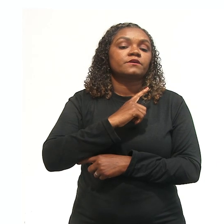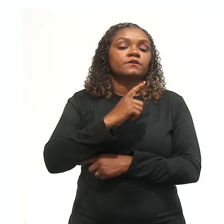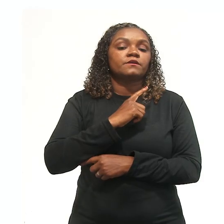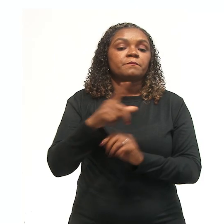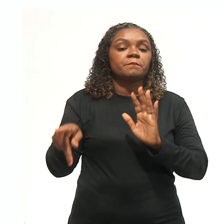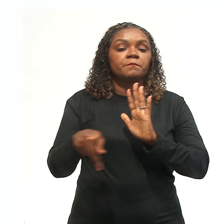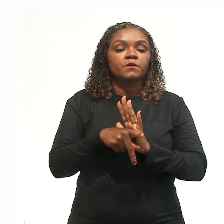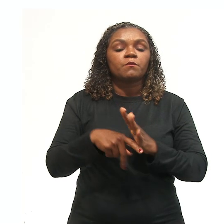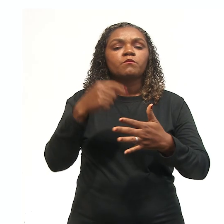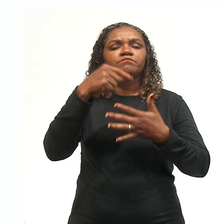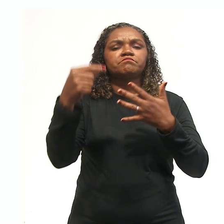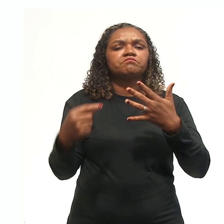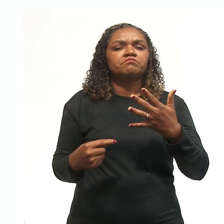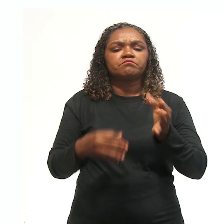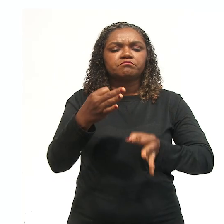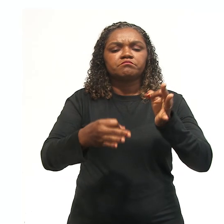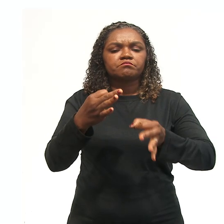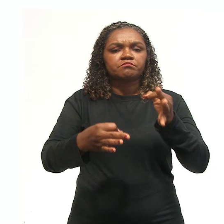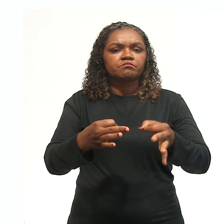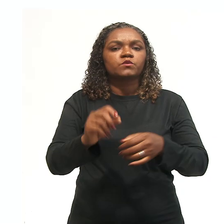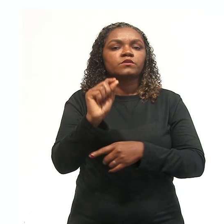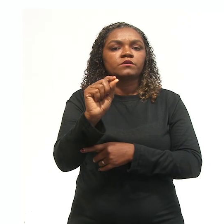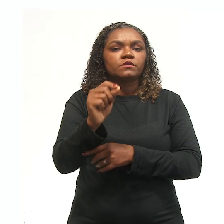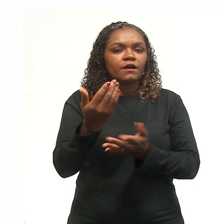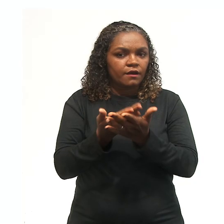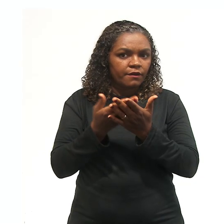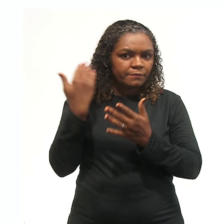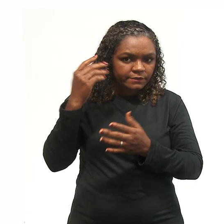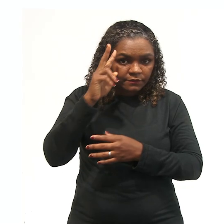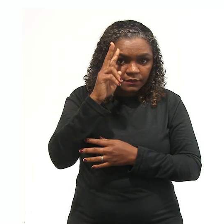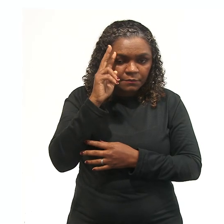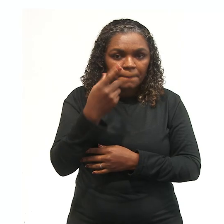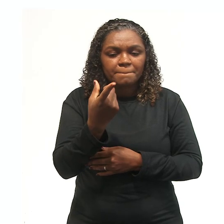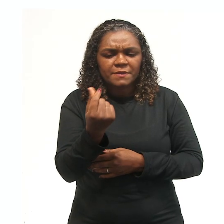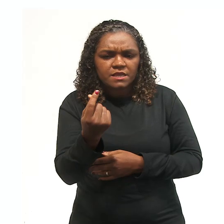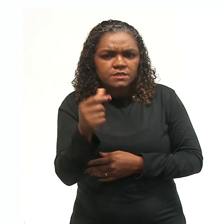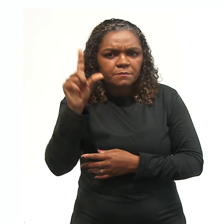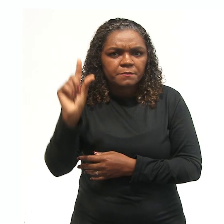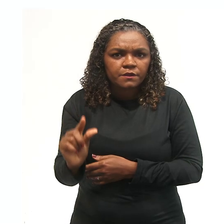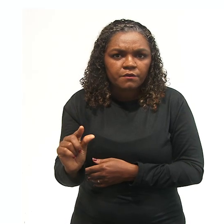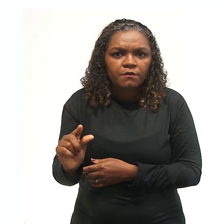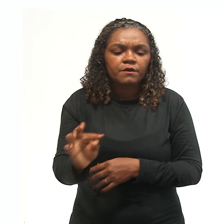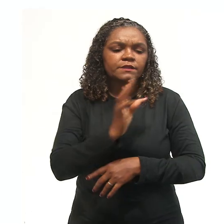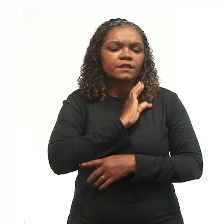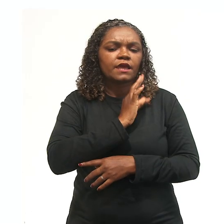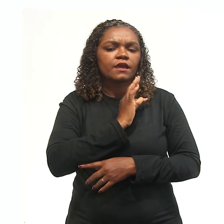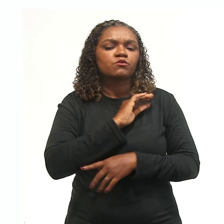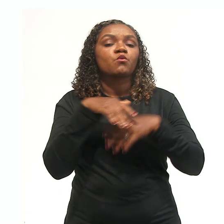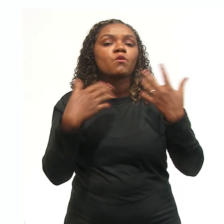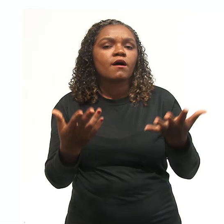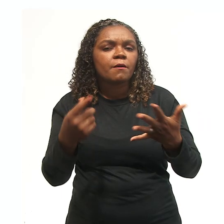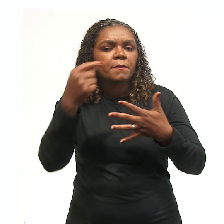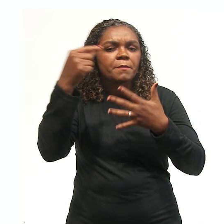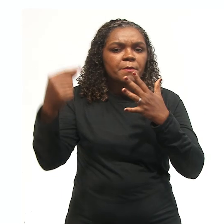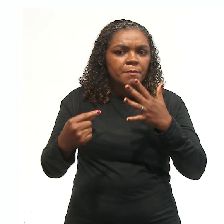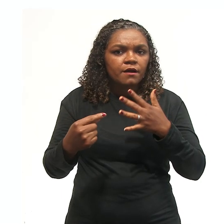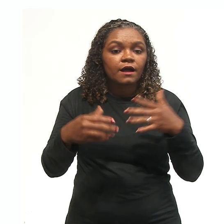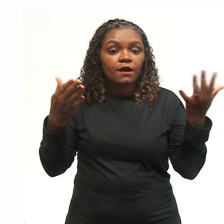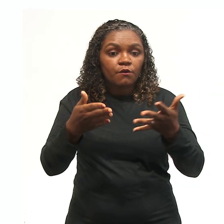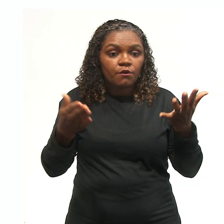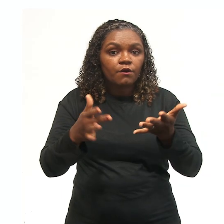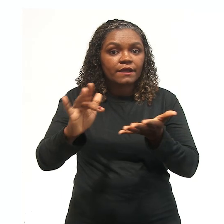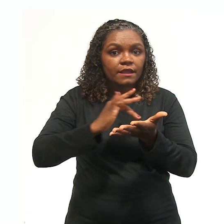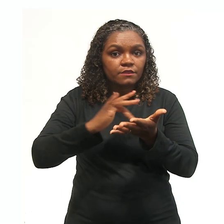de julgamento, lá daquele que nós vimos na aula passada, menor preço, melhor técnica, técnica e preço, no caso do